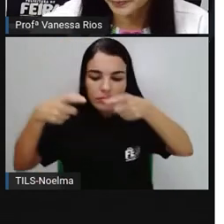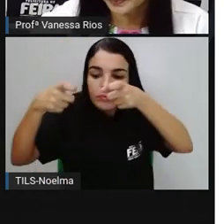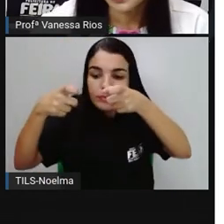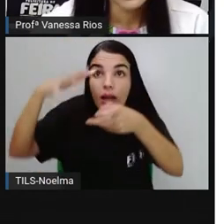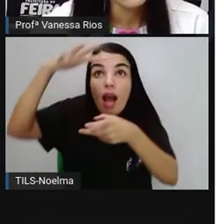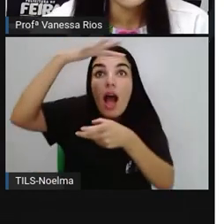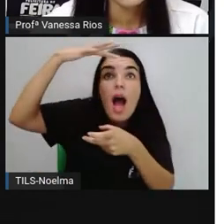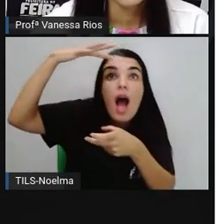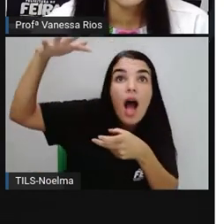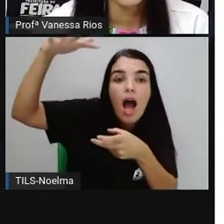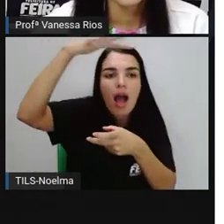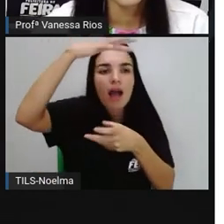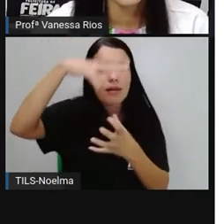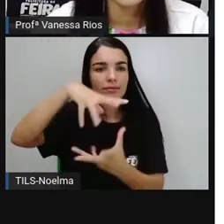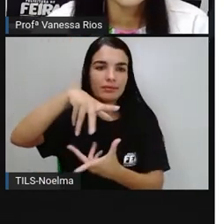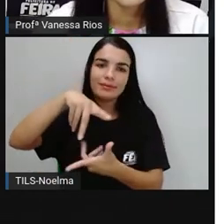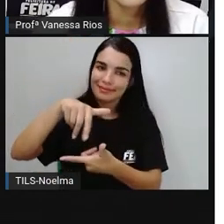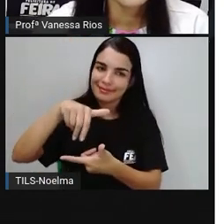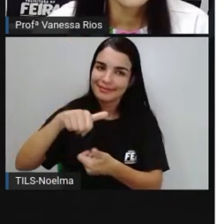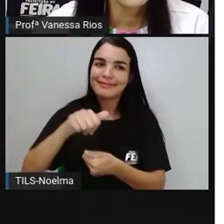alto.